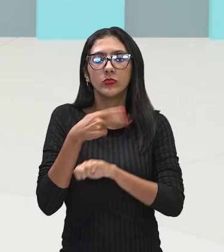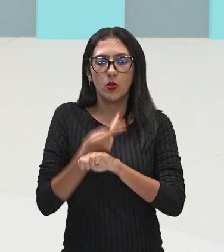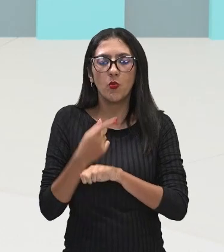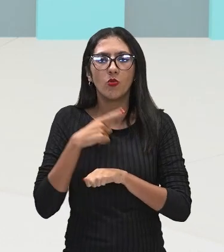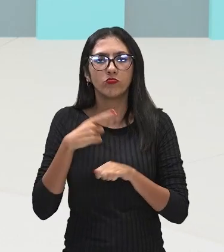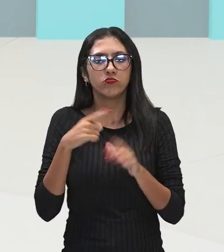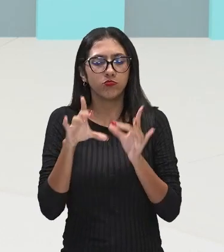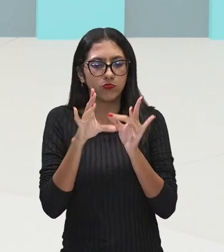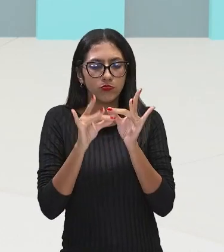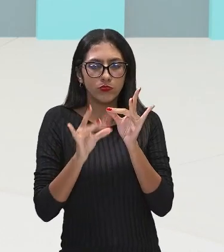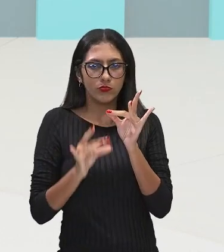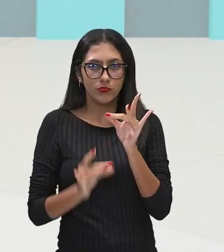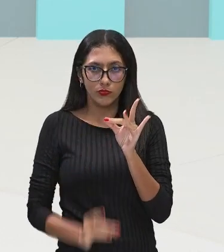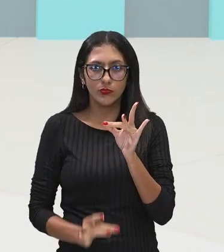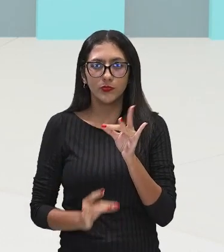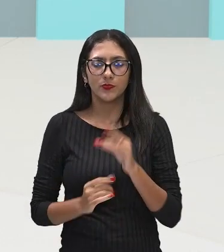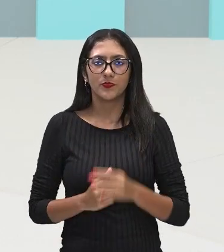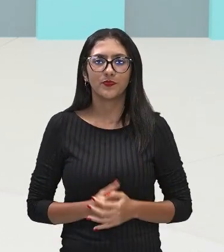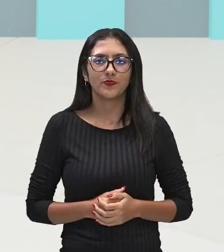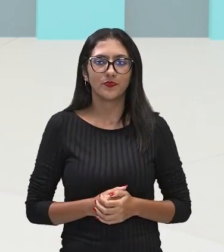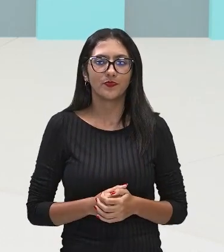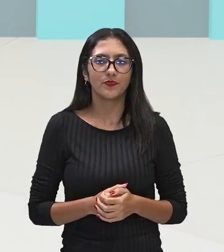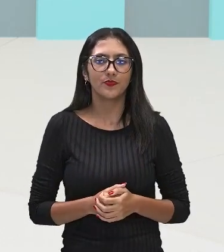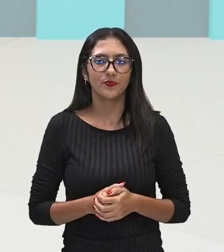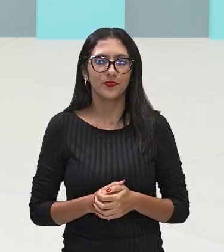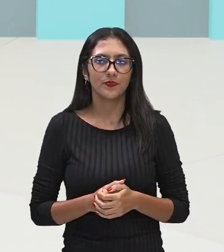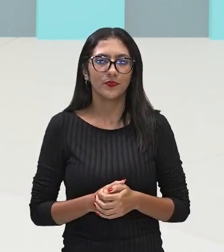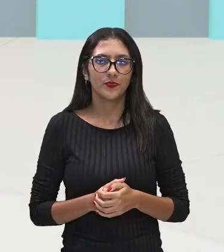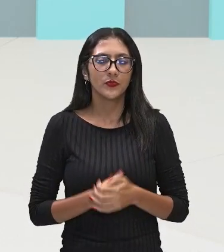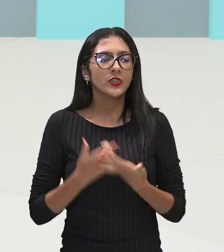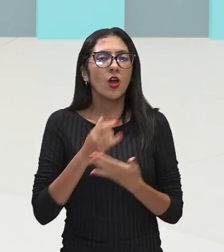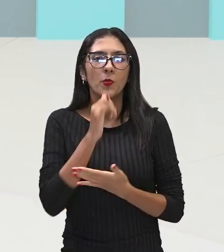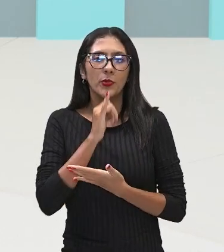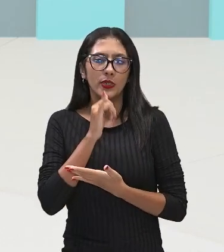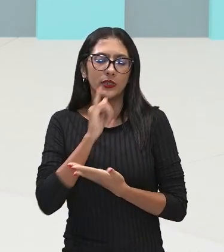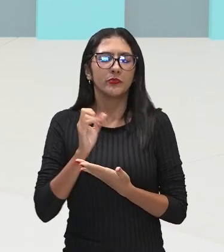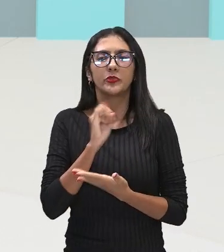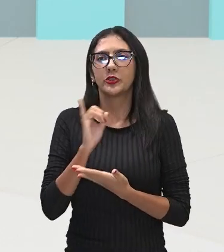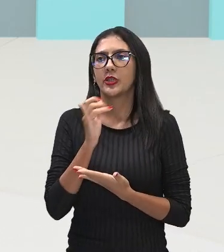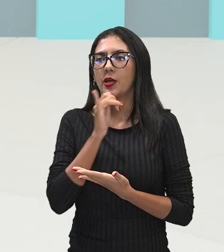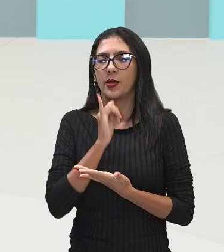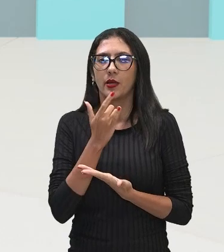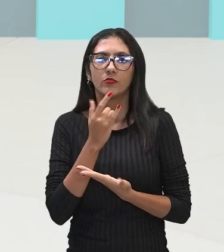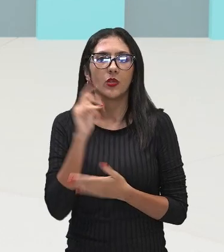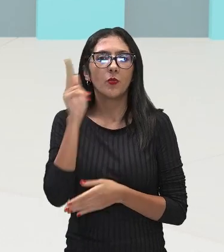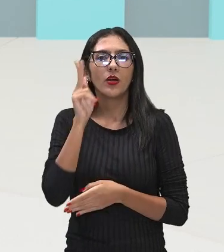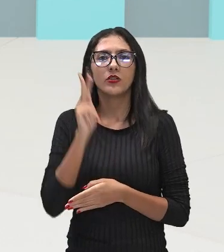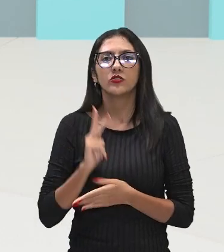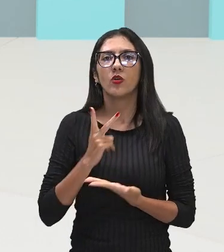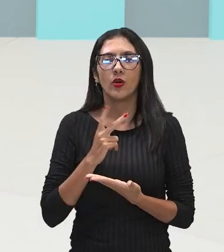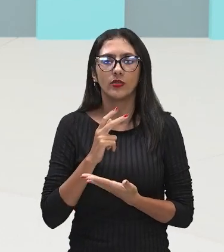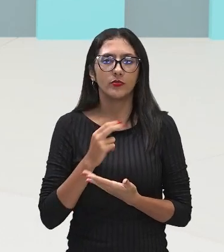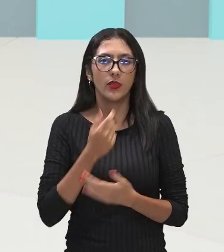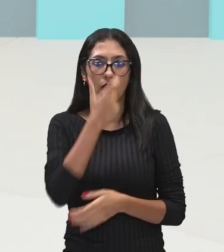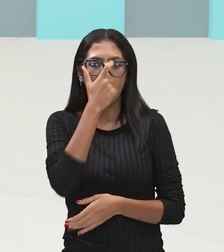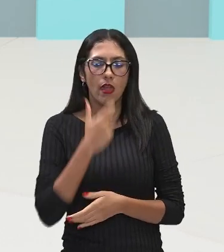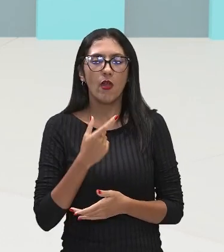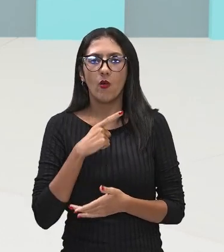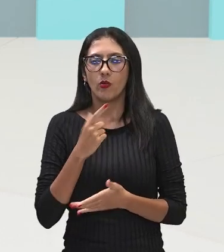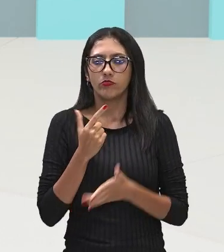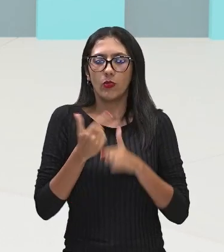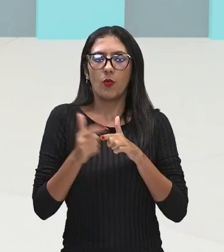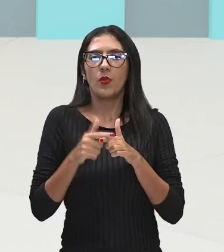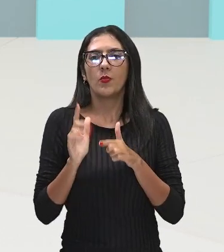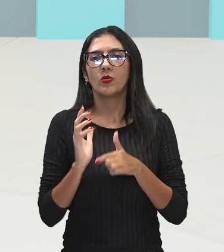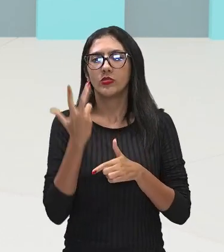Sendo detalhada. Vamos supor que fosse uma história, por exemplo, se eu estivesse falando que eu sofri um acidente. Então, a ideia central é